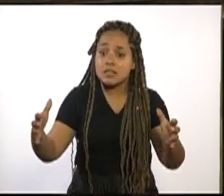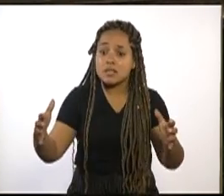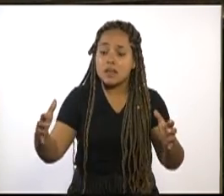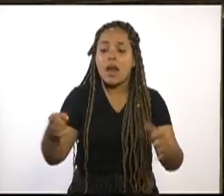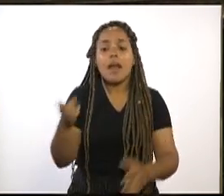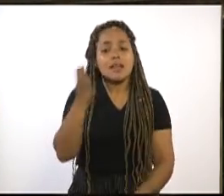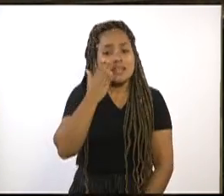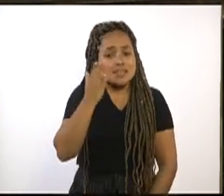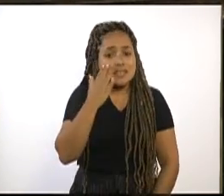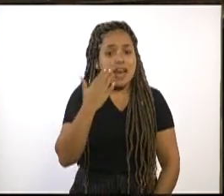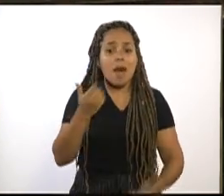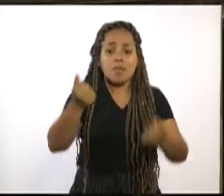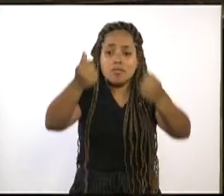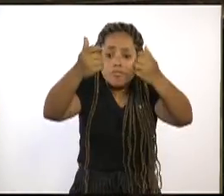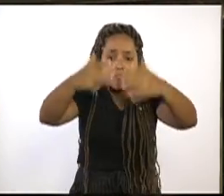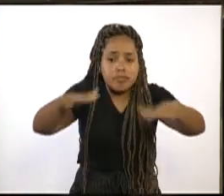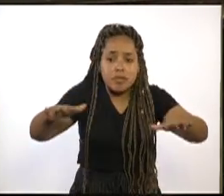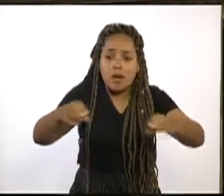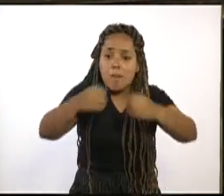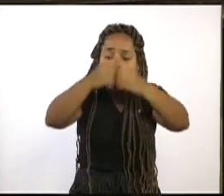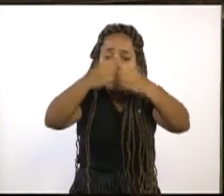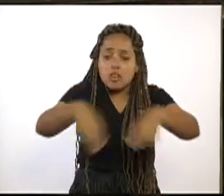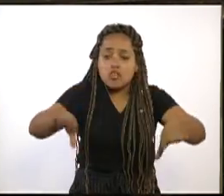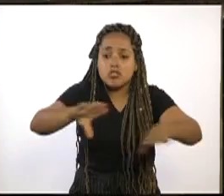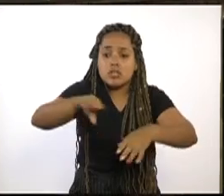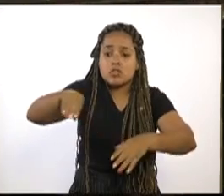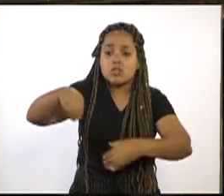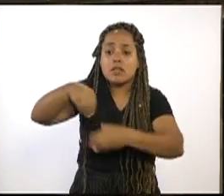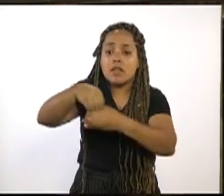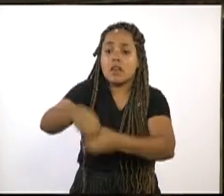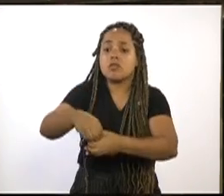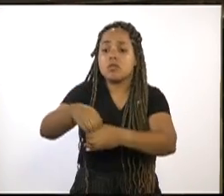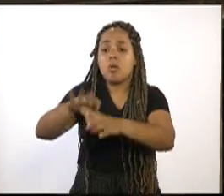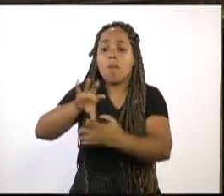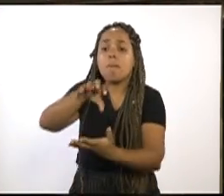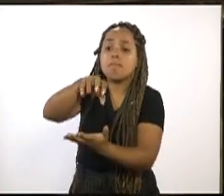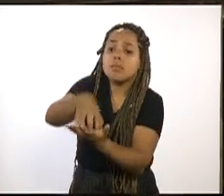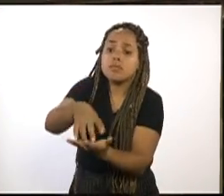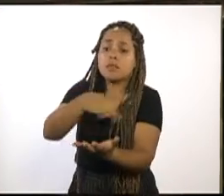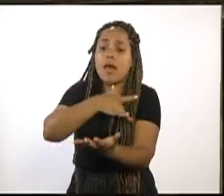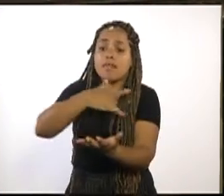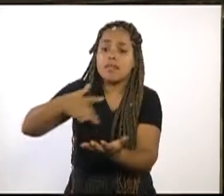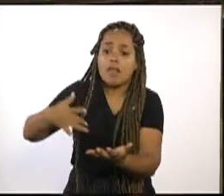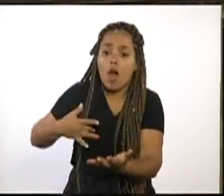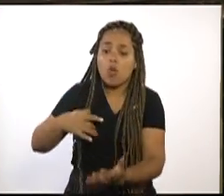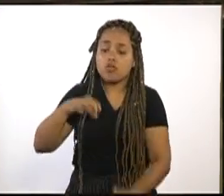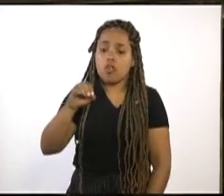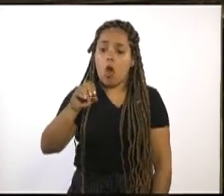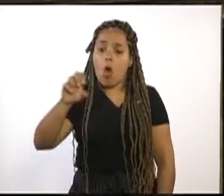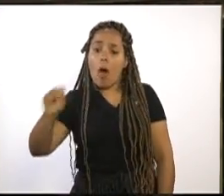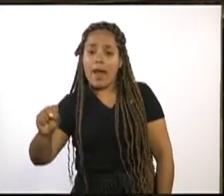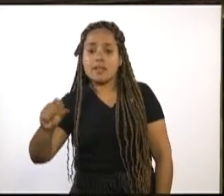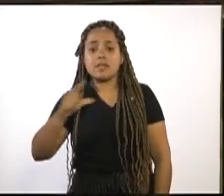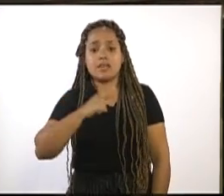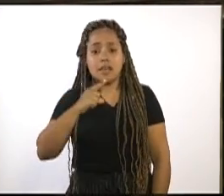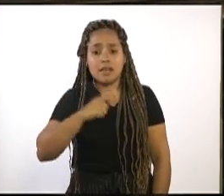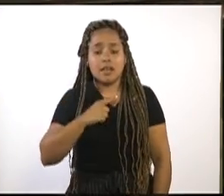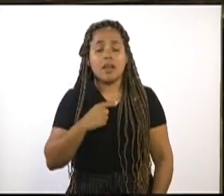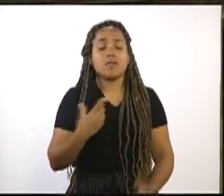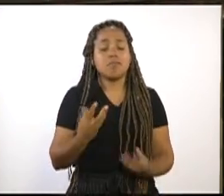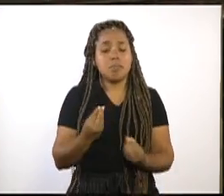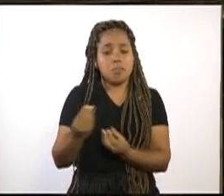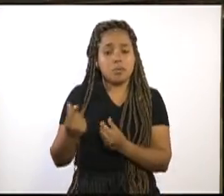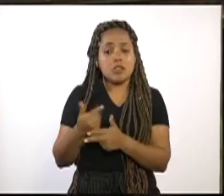no impacto que isso tem no setor da saúde desmontado no Rio de Janeiro, loteado pelas OSs, que causam tanto agrado